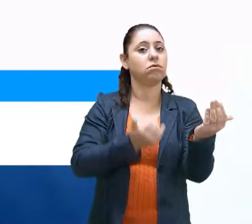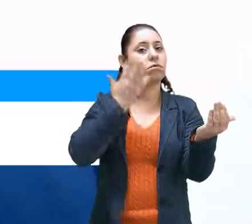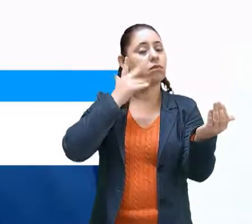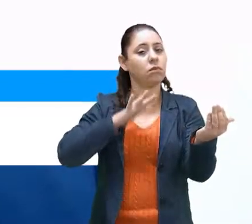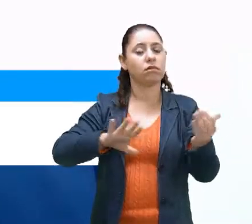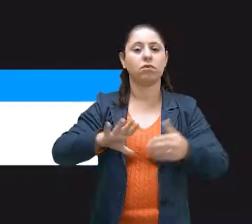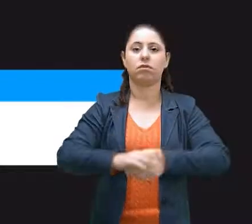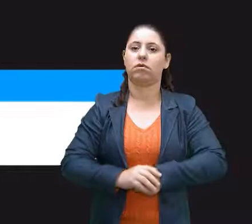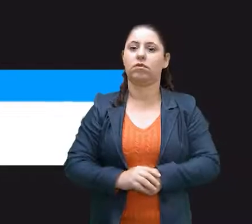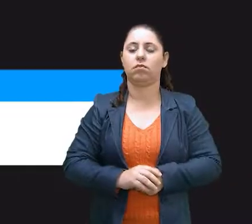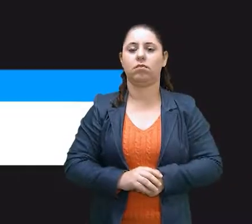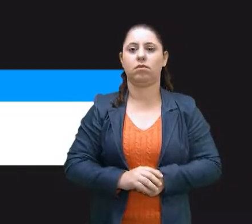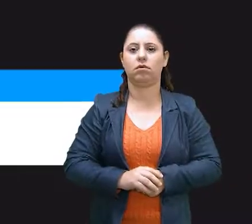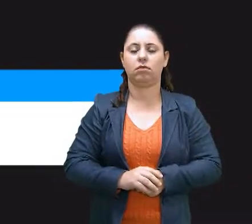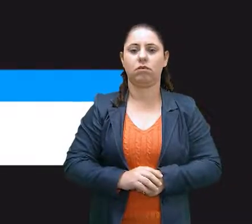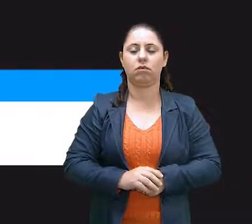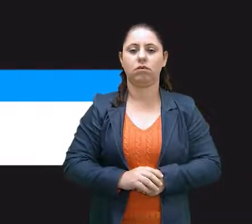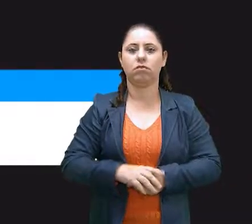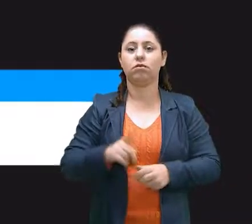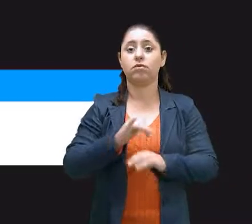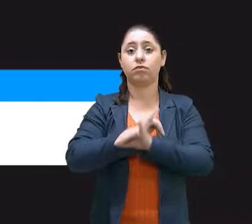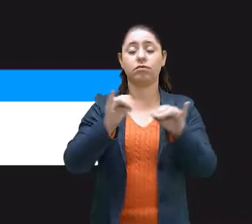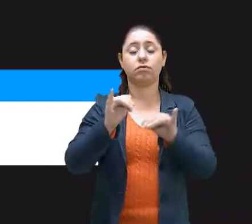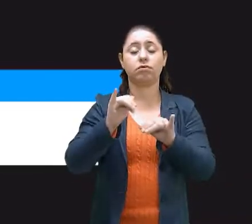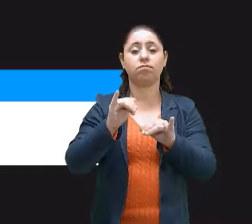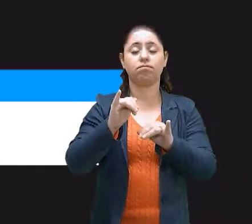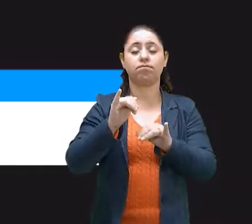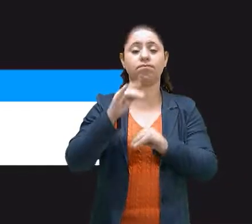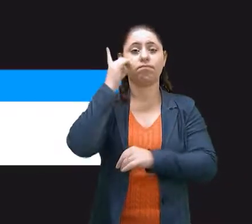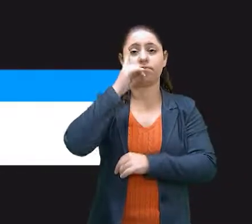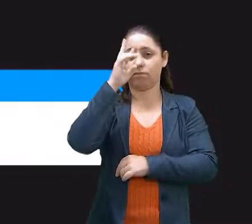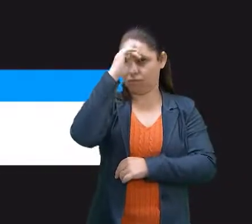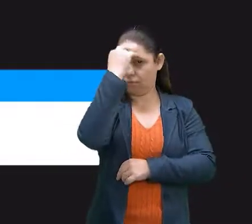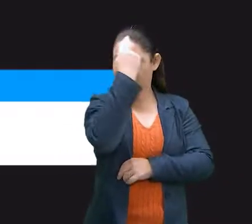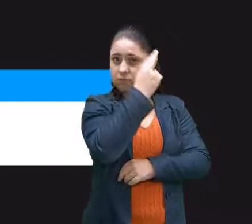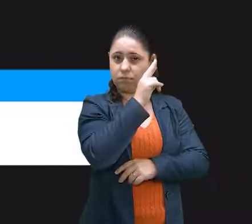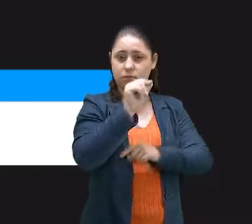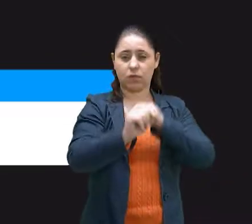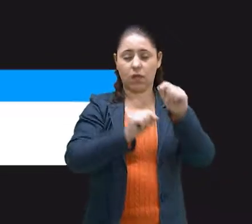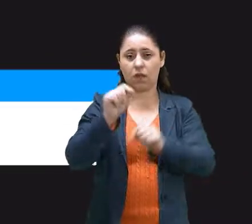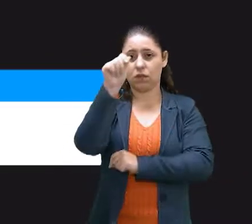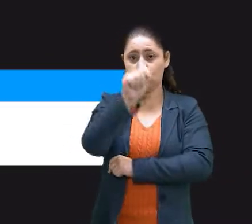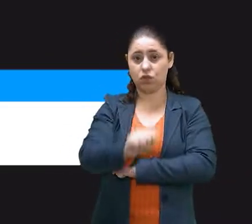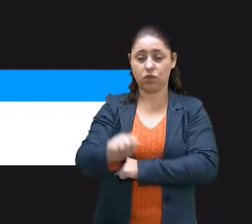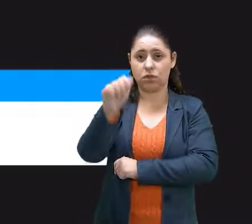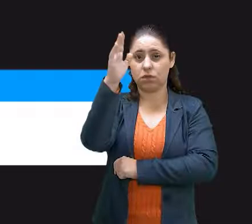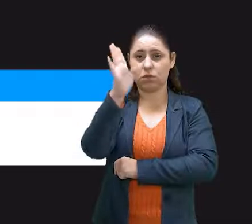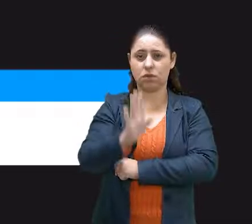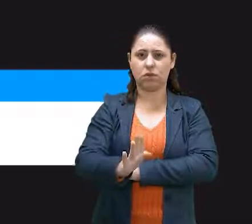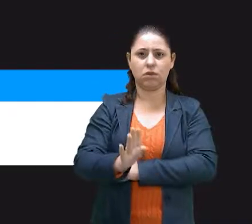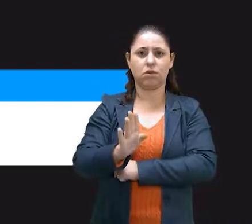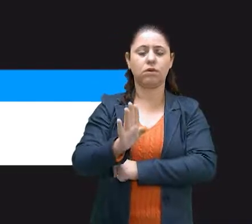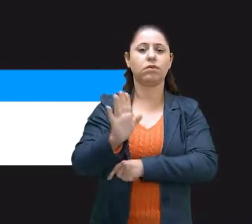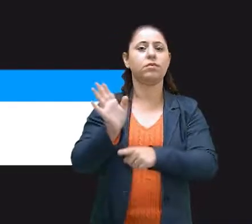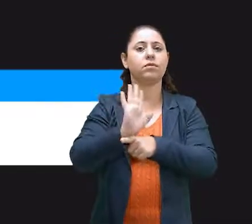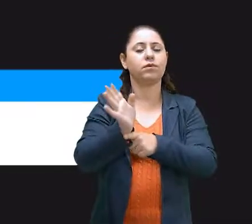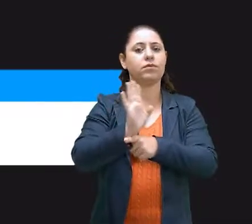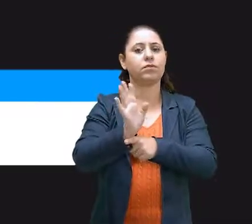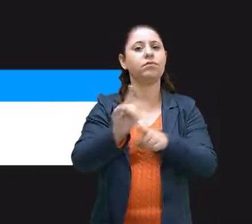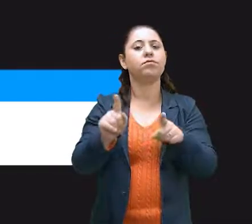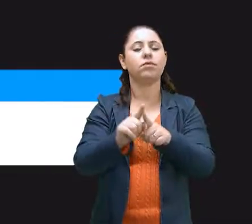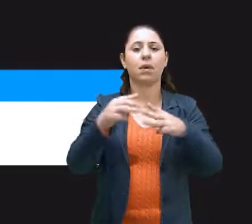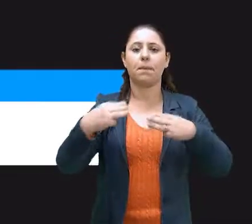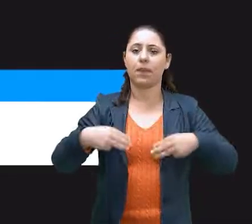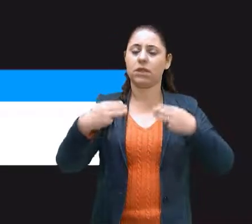criança e adolescente. Estou protocolando e oficiando, deputado professor Rinaldo, a Agência Nacional de Cinema,